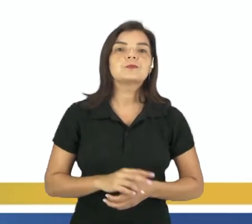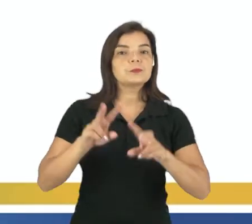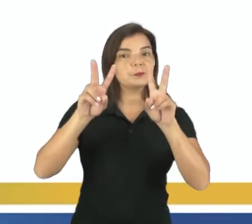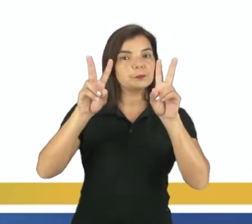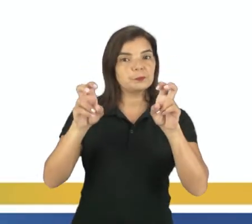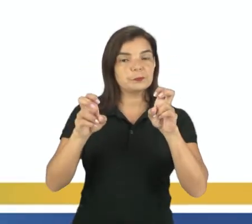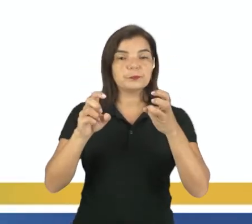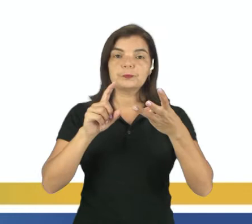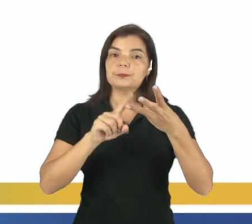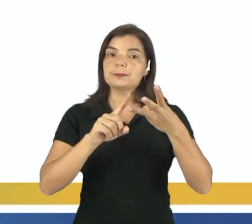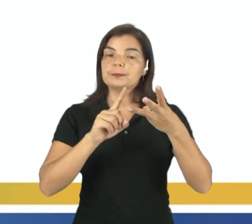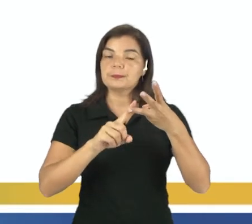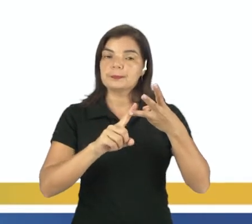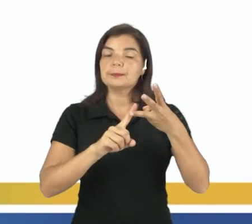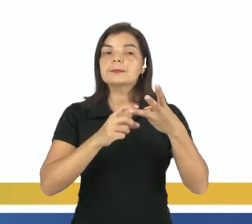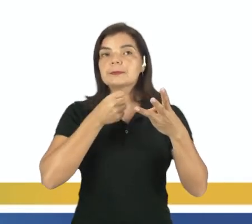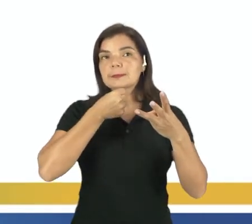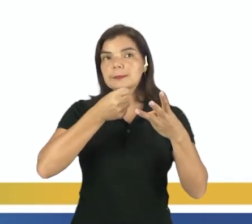título dessa terceira